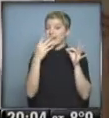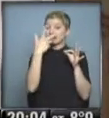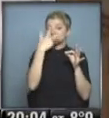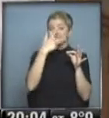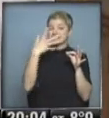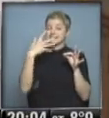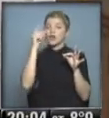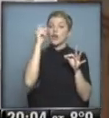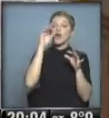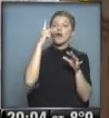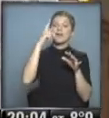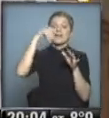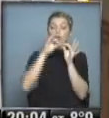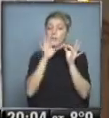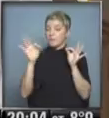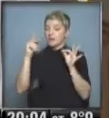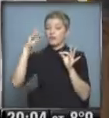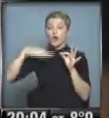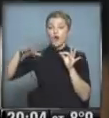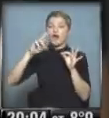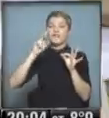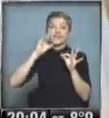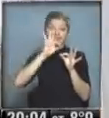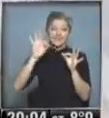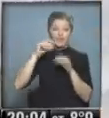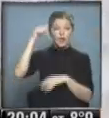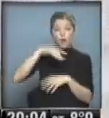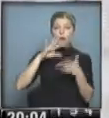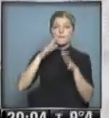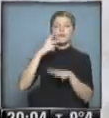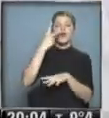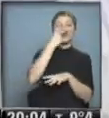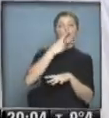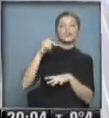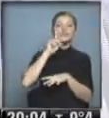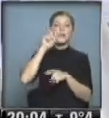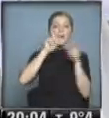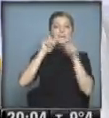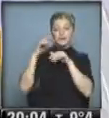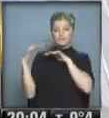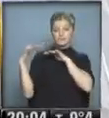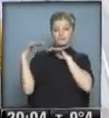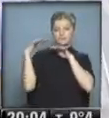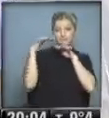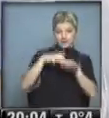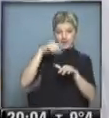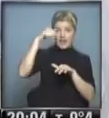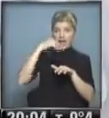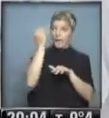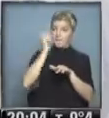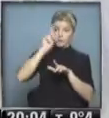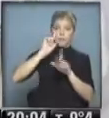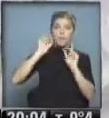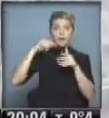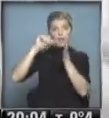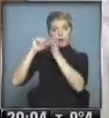Paulo. Hoy se acercaram mais de 200 mil fieles de diferentes ciudades de Brasil y del mundo entero. A la Basílica pueden